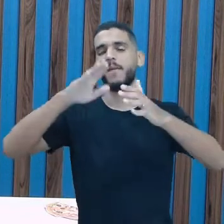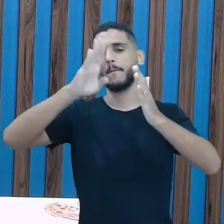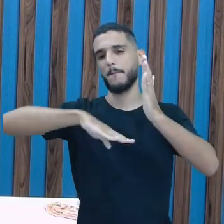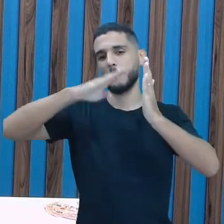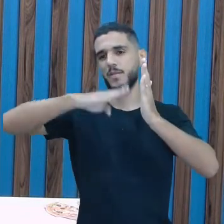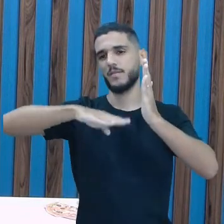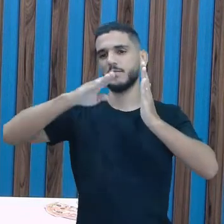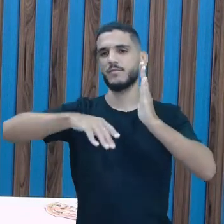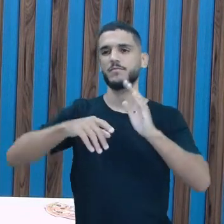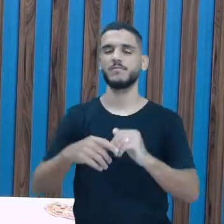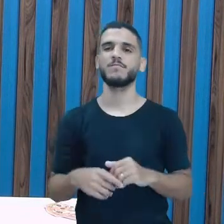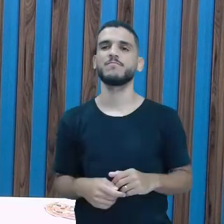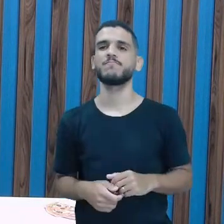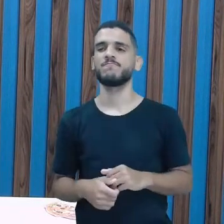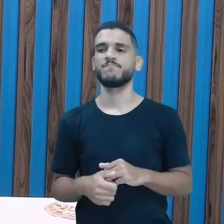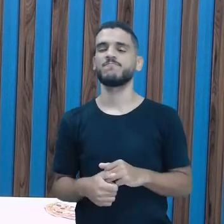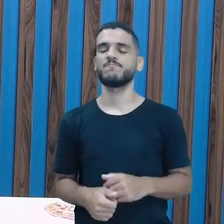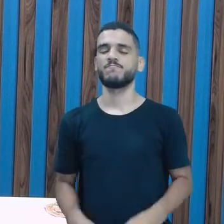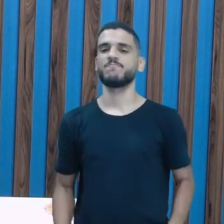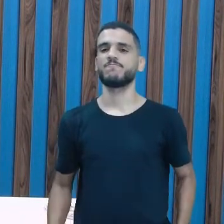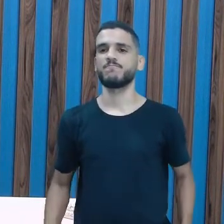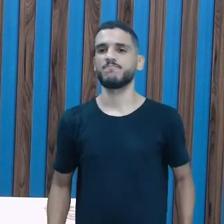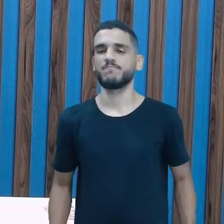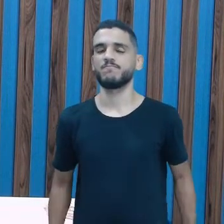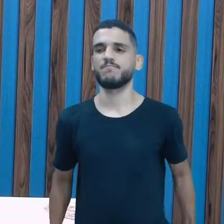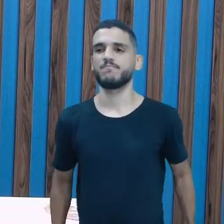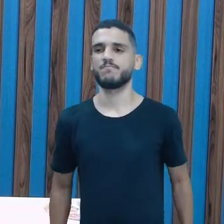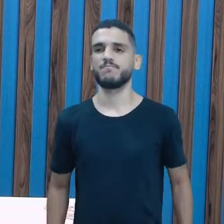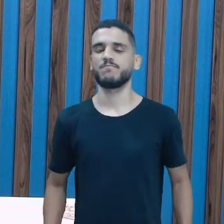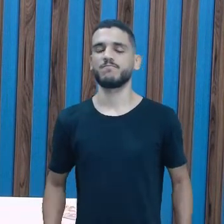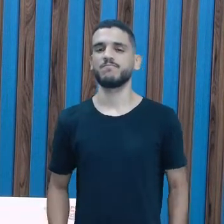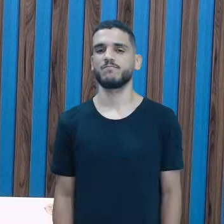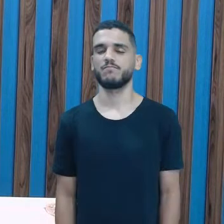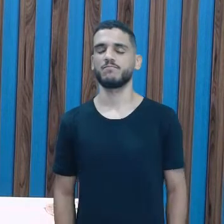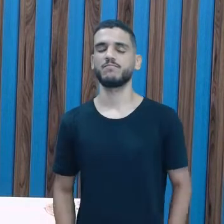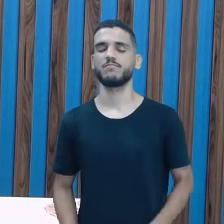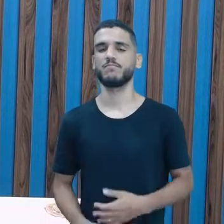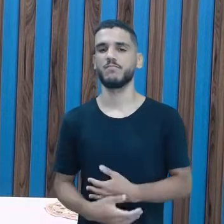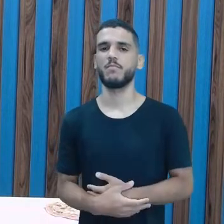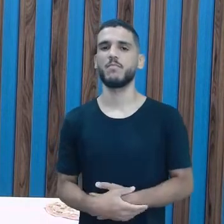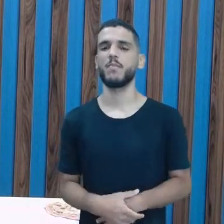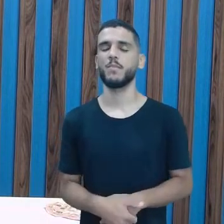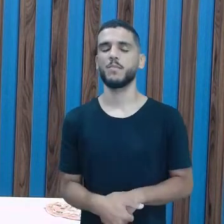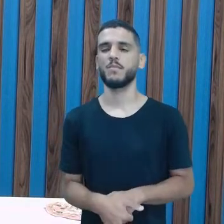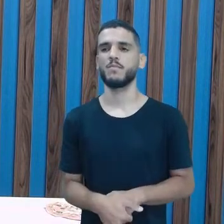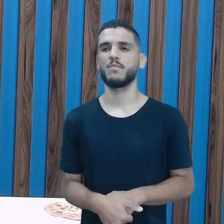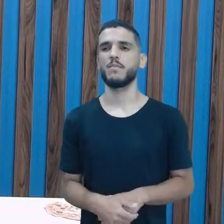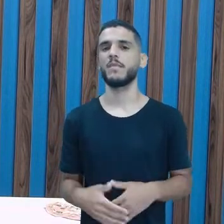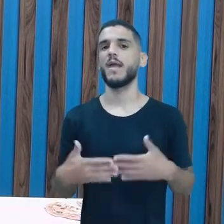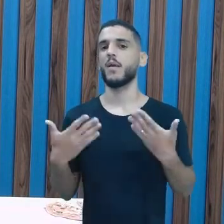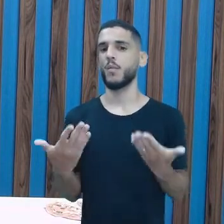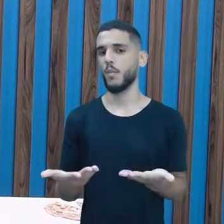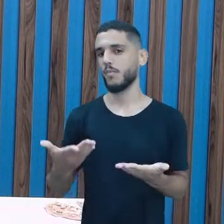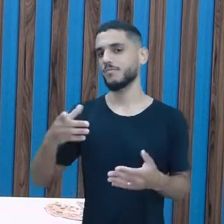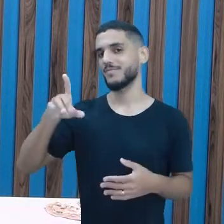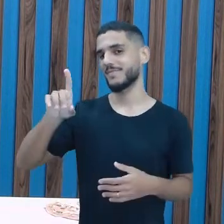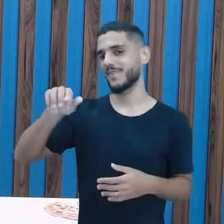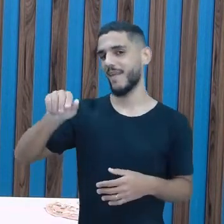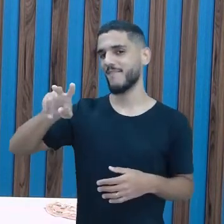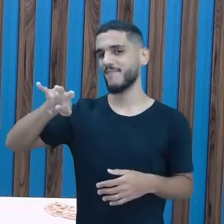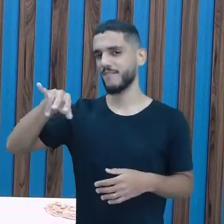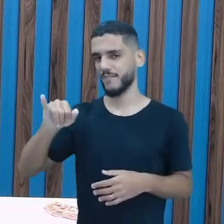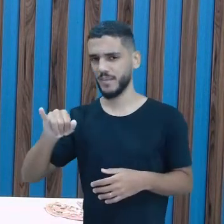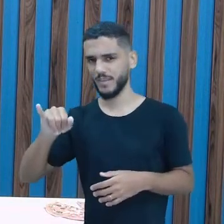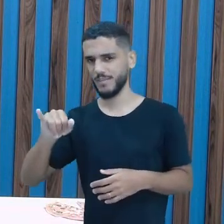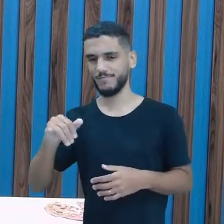a metade. Veja que está aqui, ó, apenas duas cores. Já Davi, ele pegou